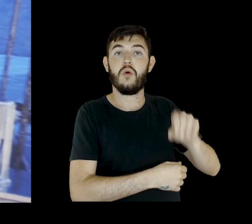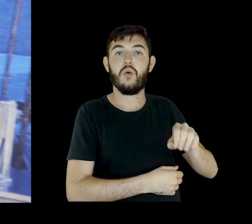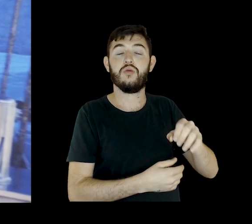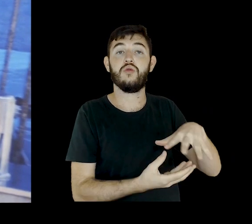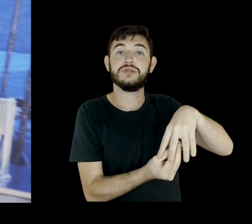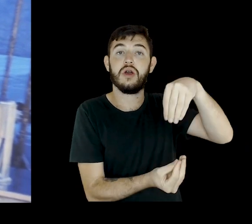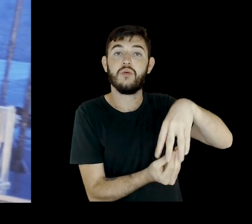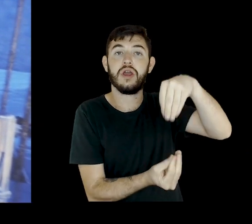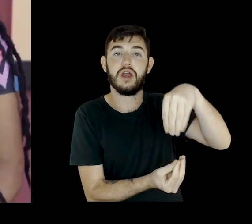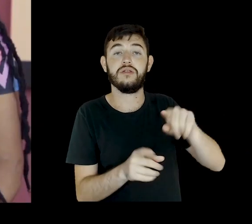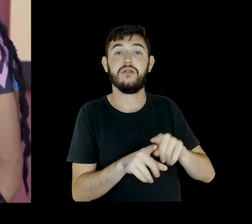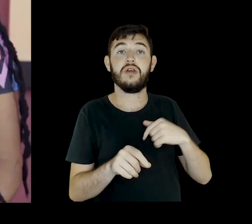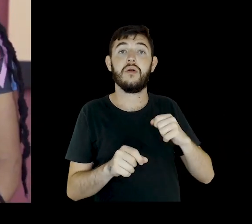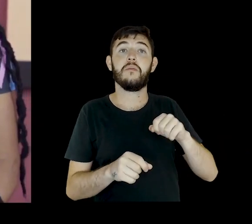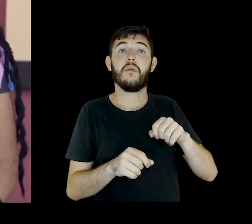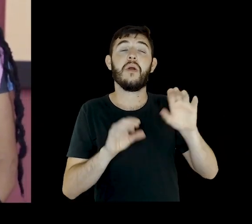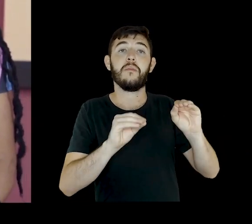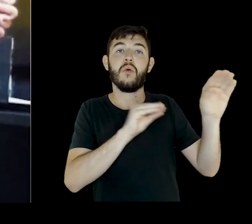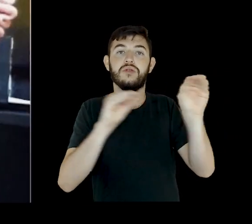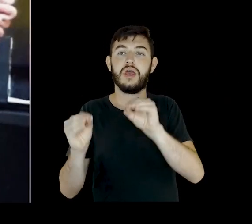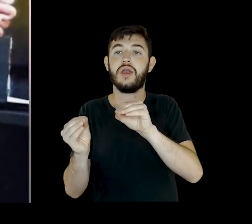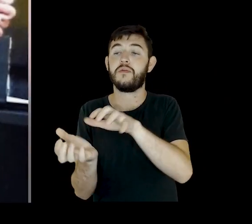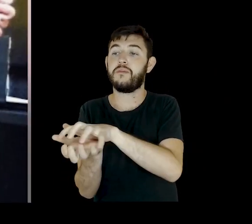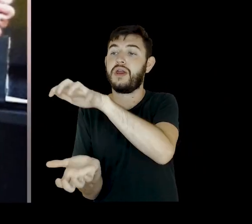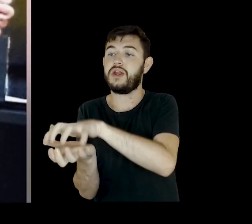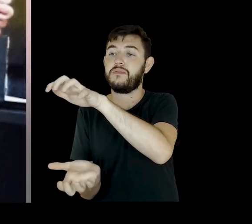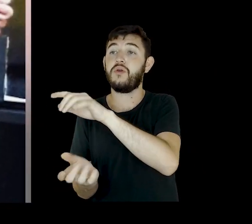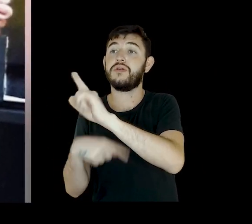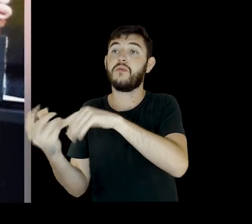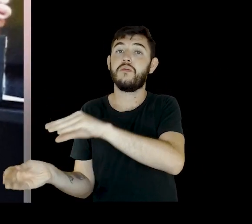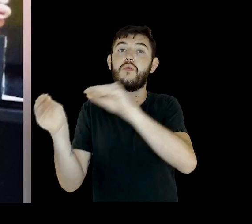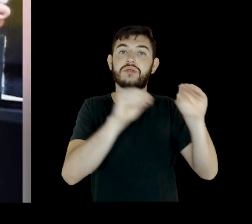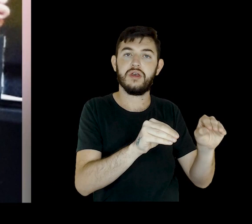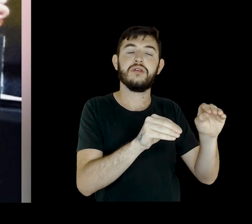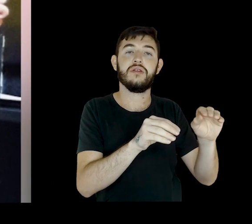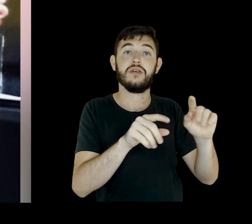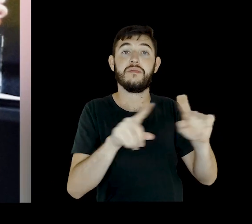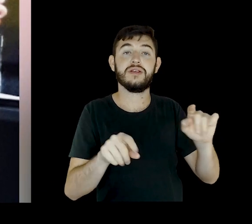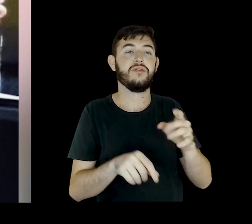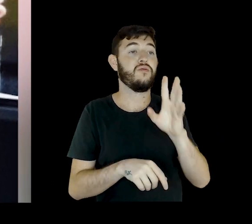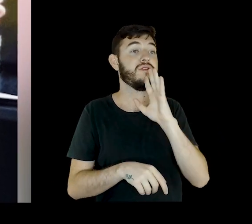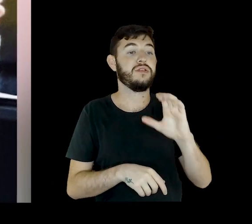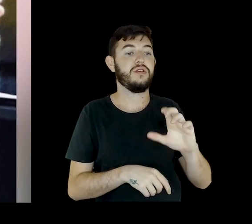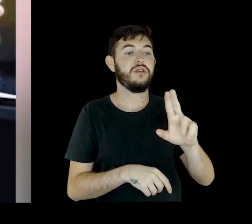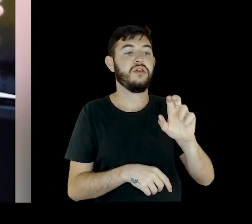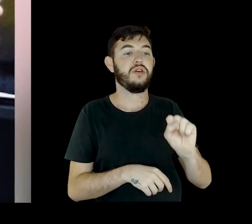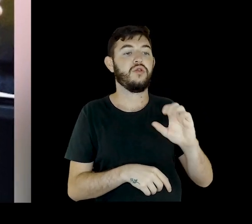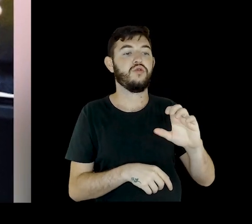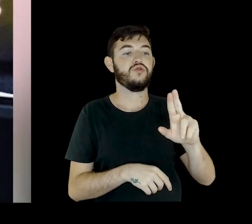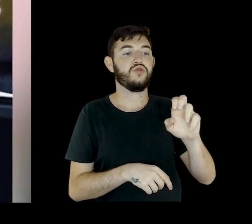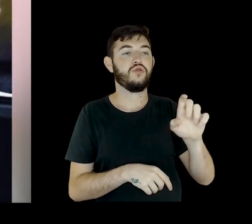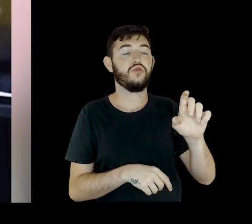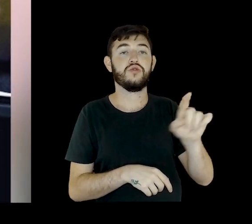com isso. Morei 3 anos no Pernambuco e agora estou de volta. E lá conheci esse cuscuz recheado, cuscuz nordestino, porque a gente come em casa, né?